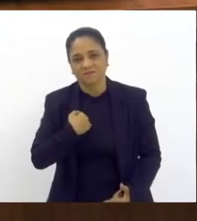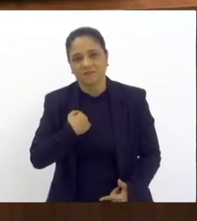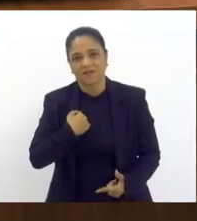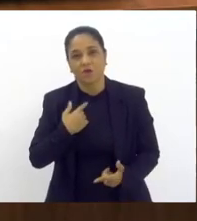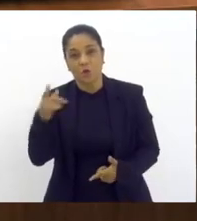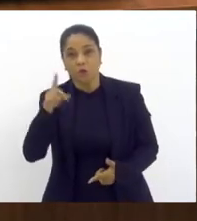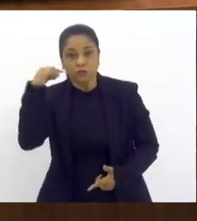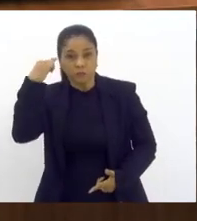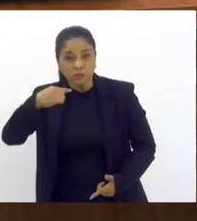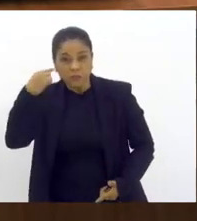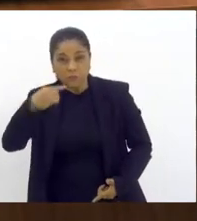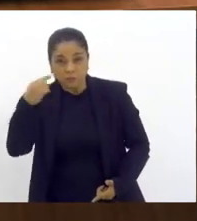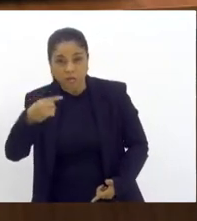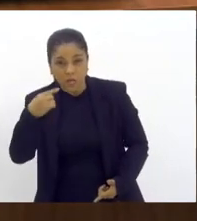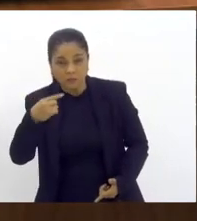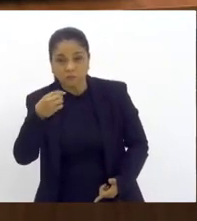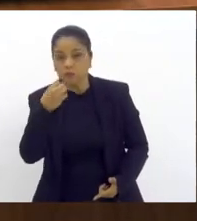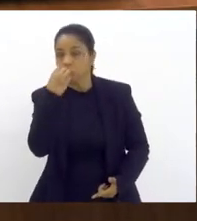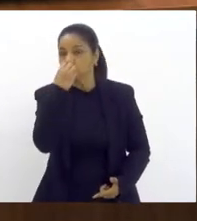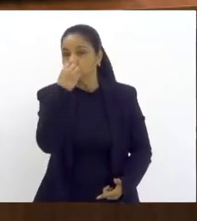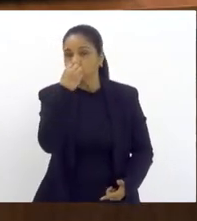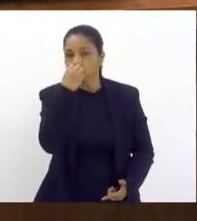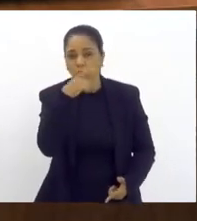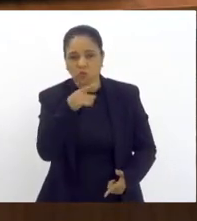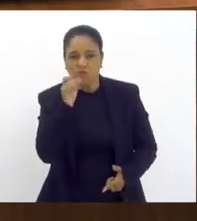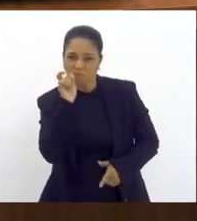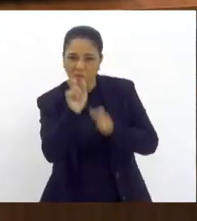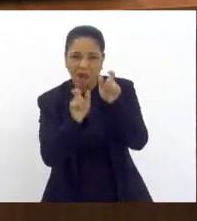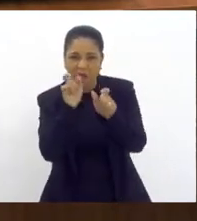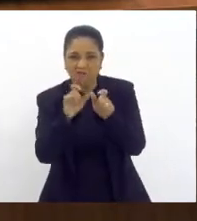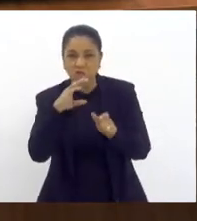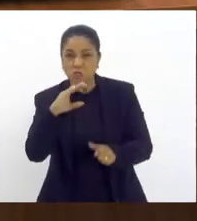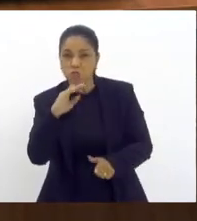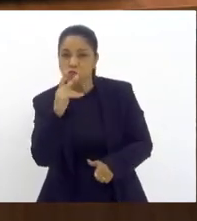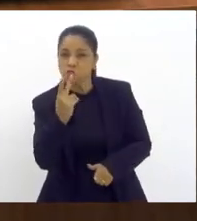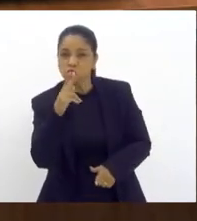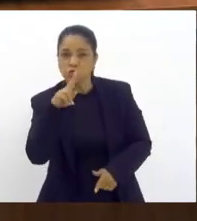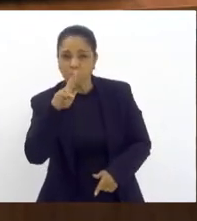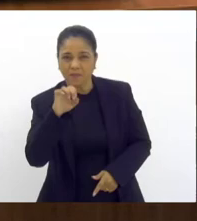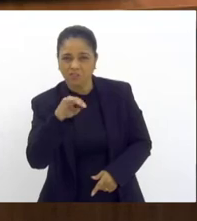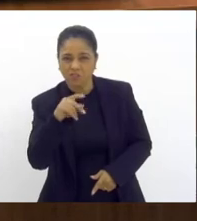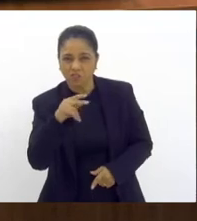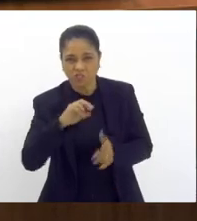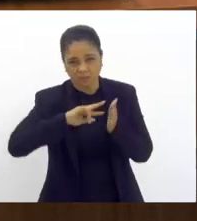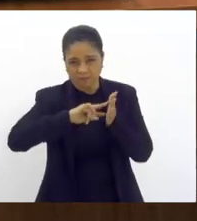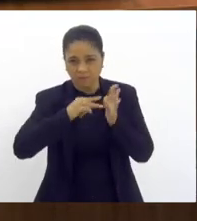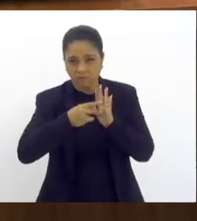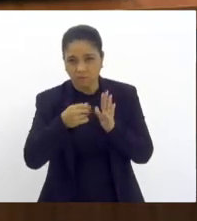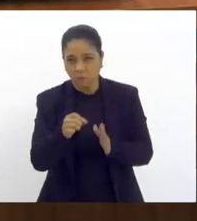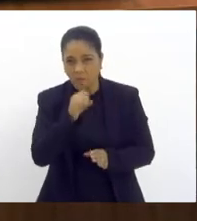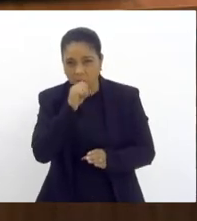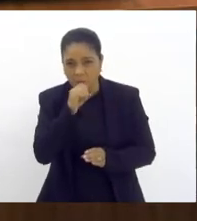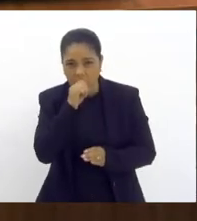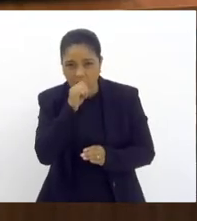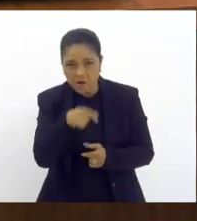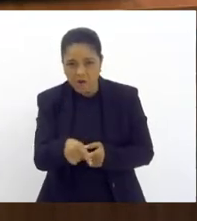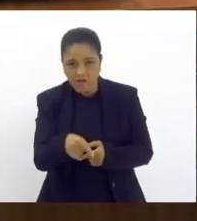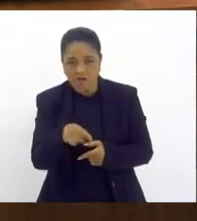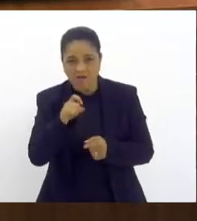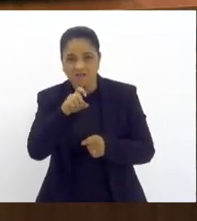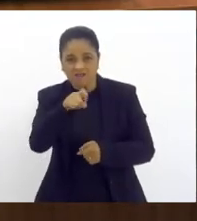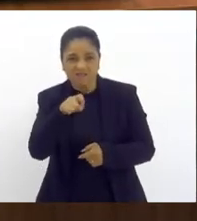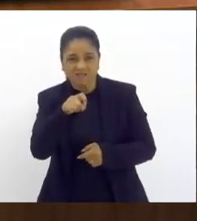fez homofobia, fez piada, fez gracinha, aí não tem nenhuma violência política de gênero. Ou seja, são dois pesos, duas